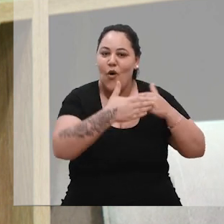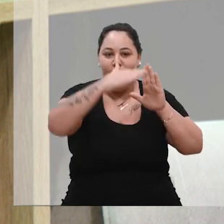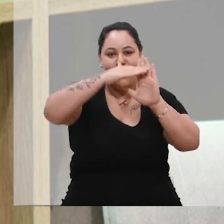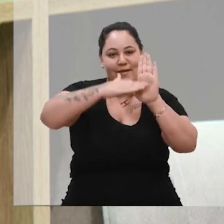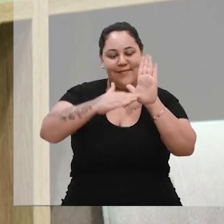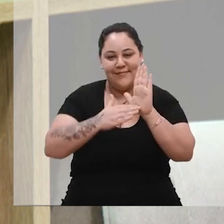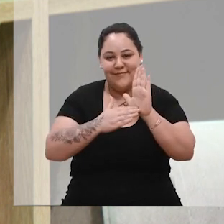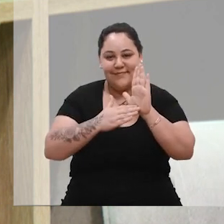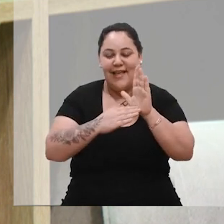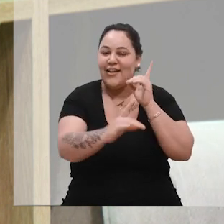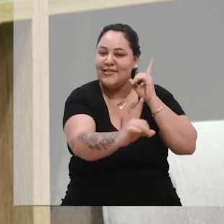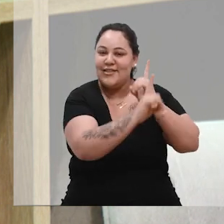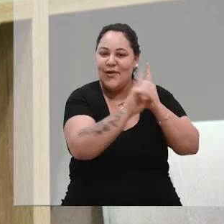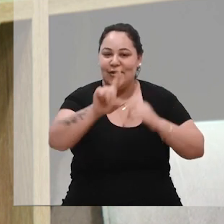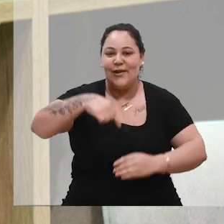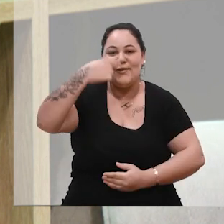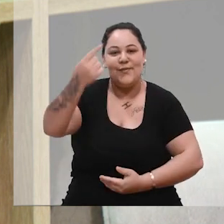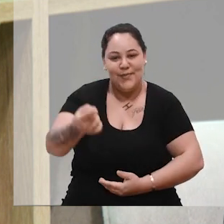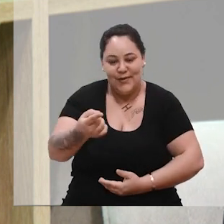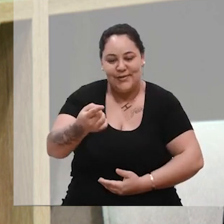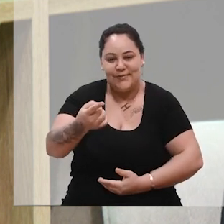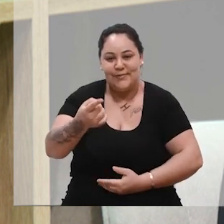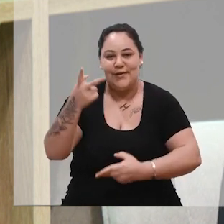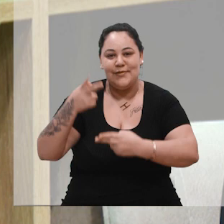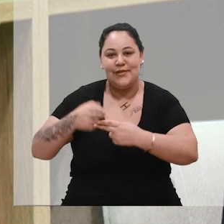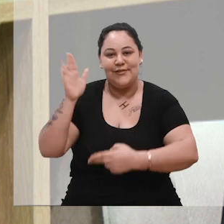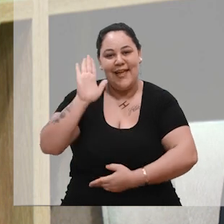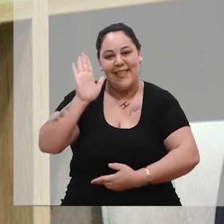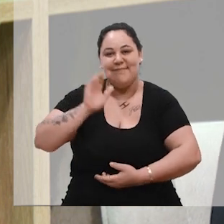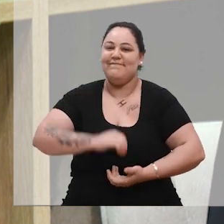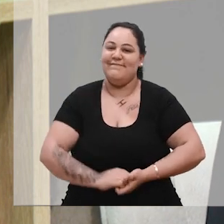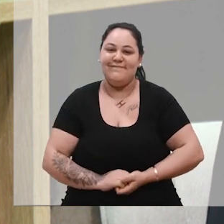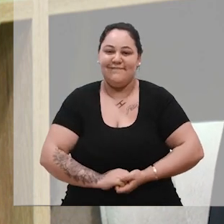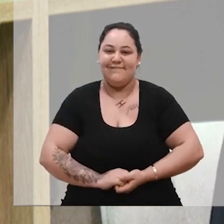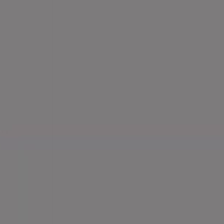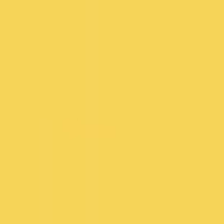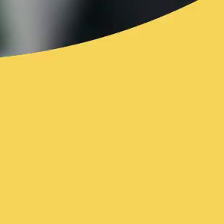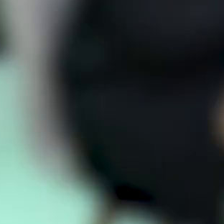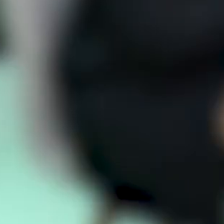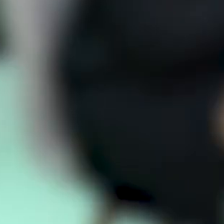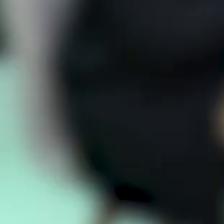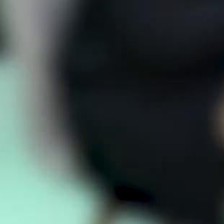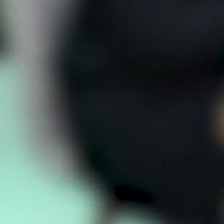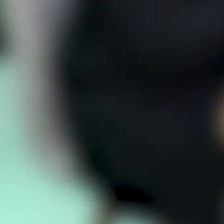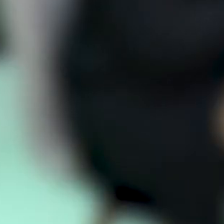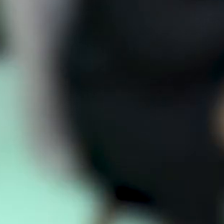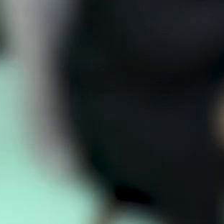nossa programação. A gente se encontra no próximo episódio. Até!